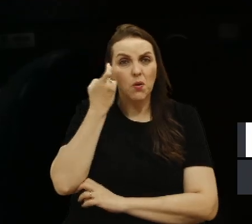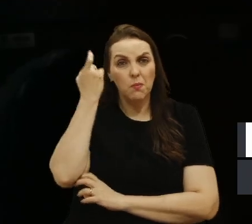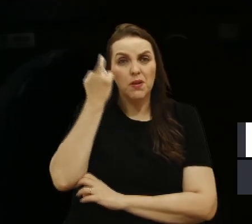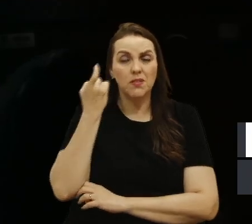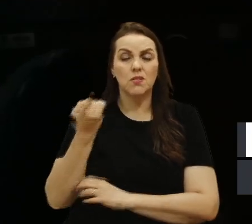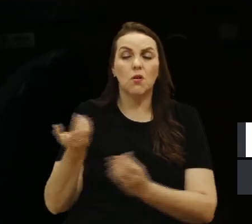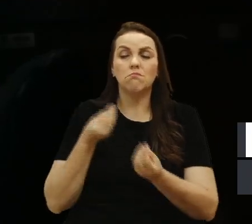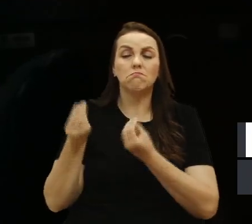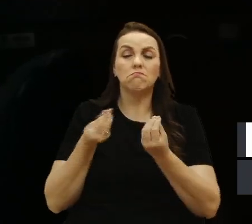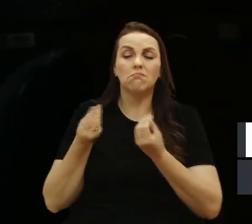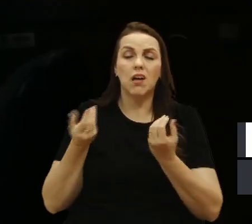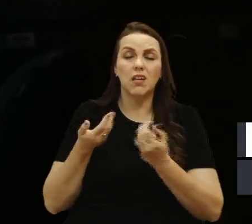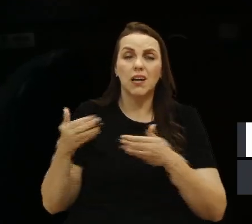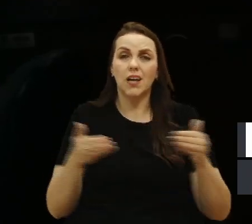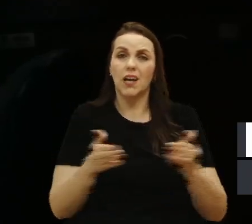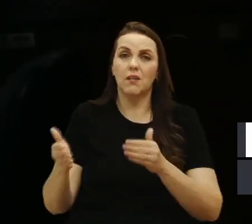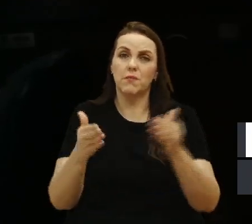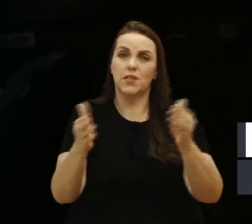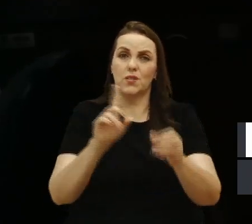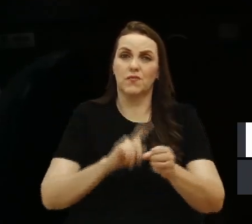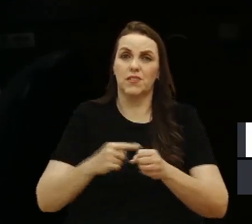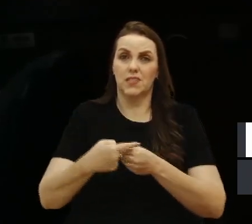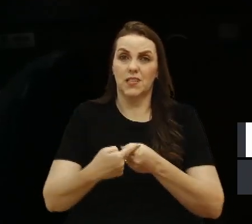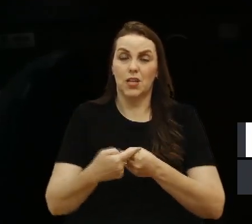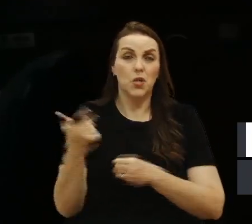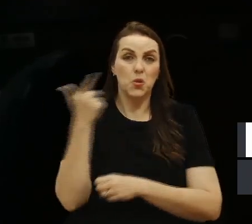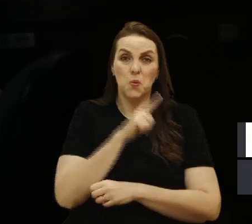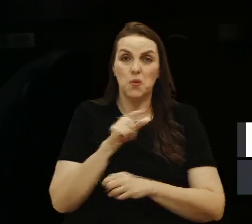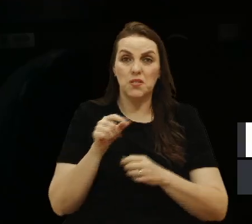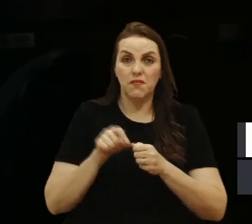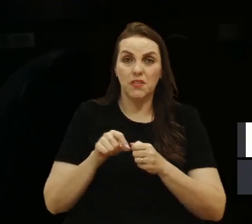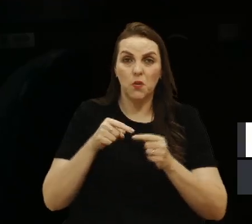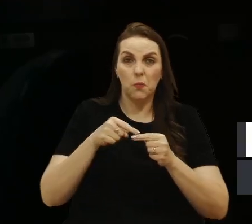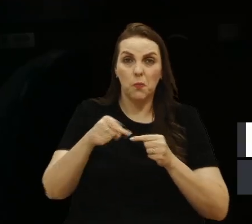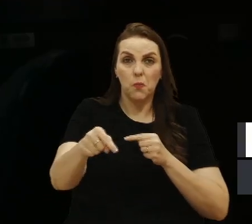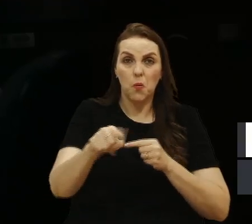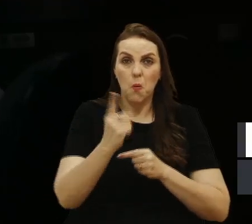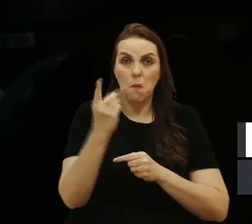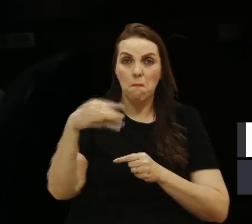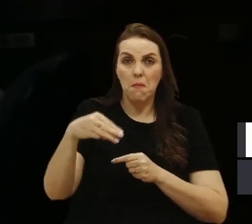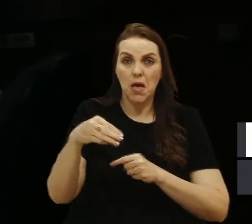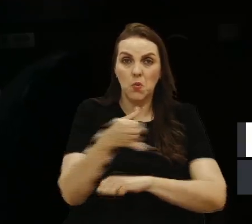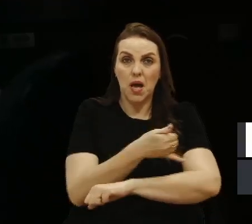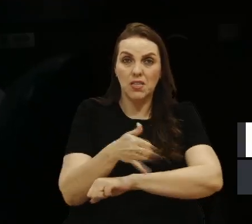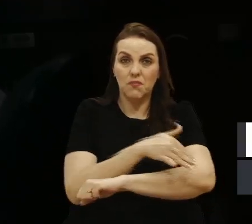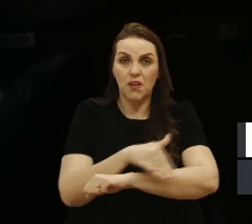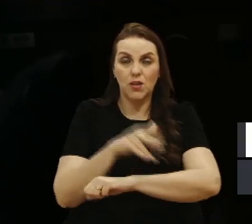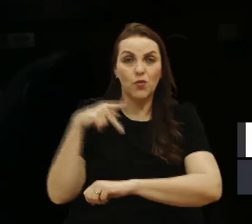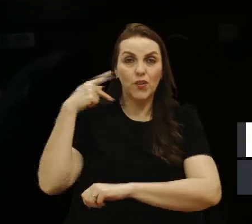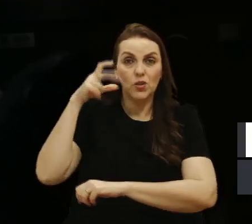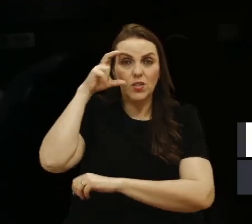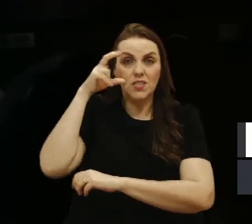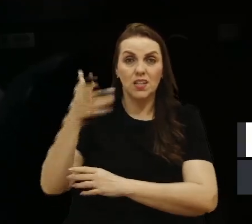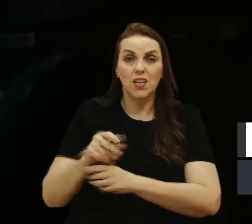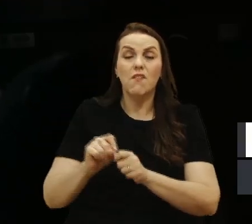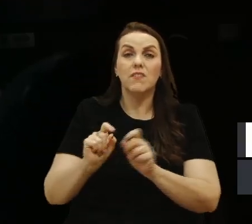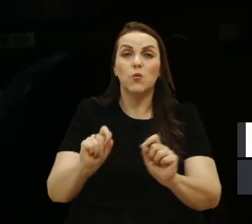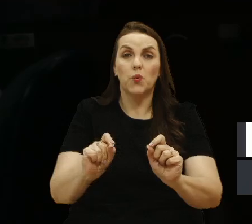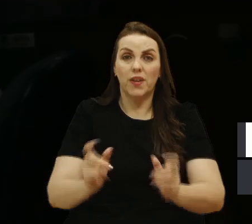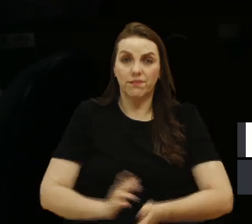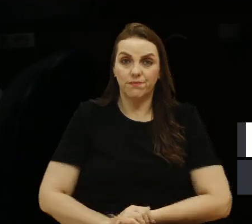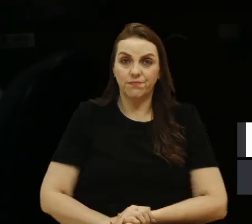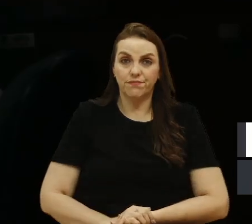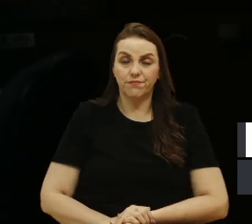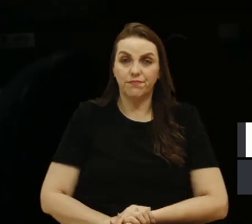cidade. Porque se a gente não consegue fazer 1 metro de asfalto, vereadora Sandra, a gente vai conseguir fazer o quê? E aí é